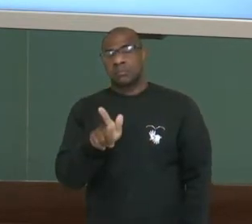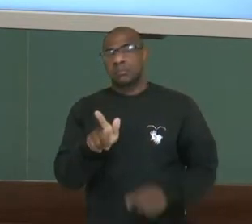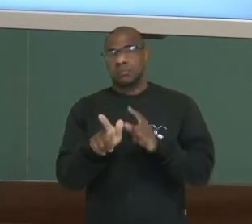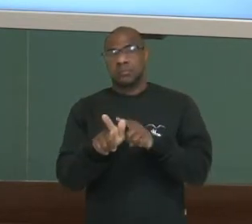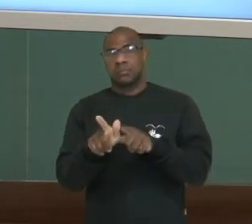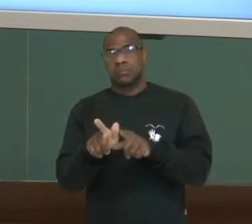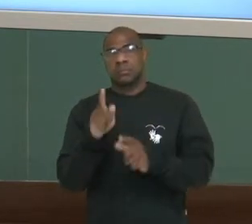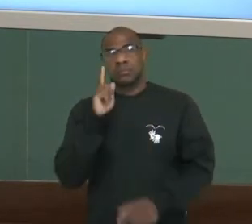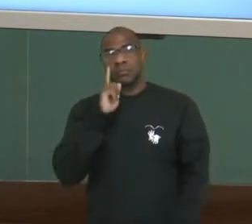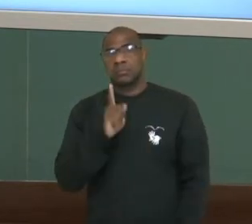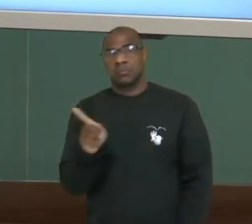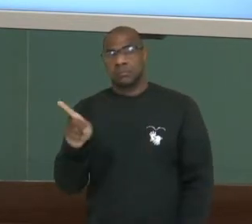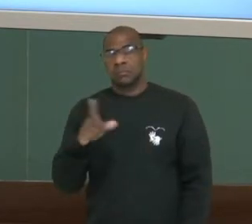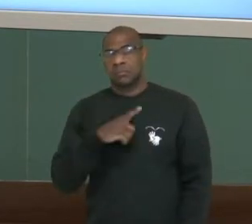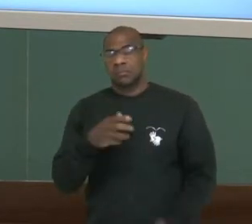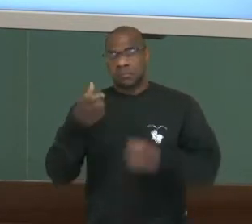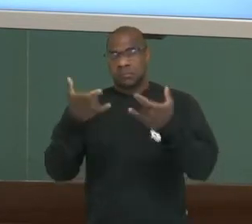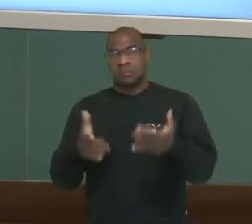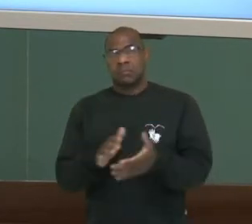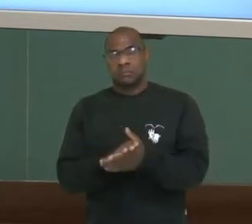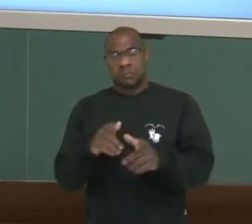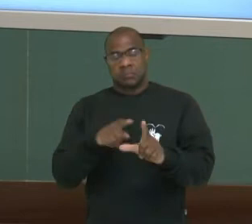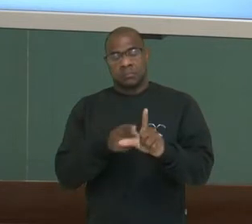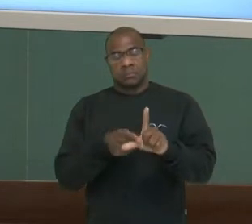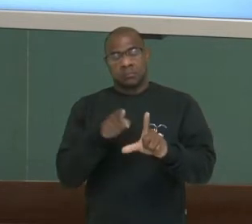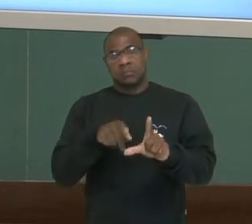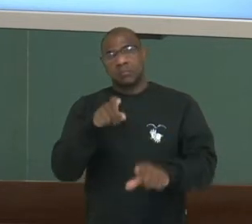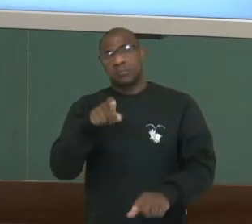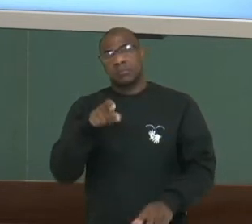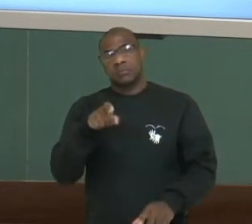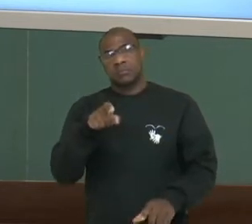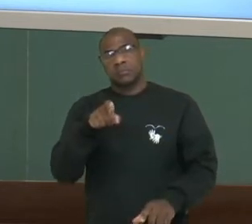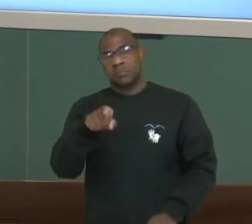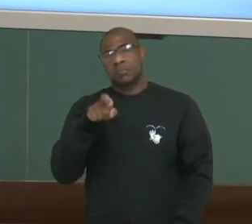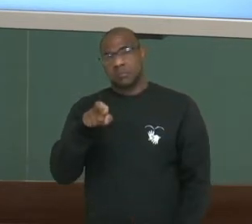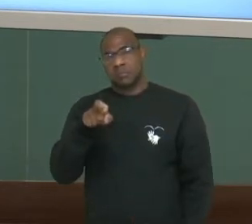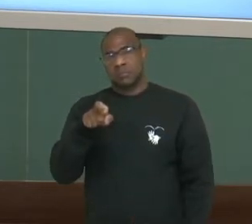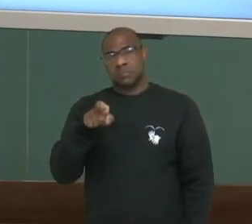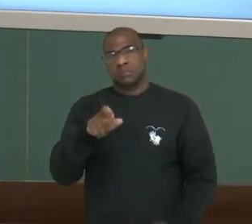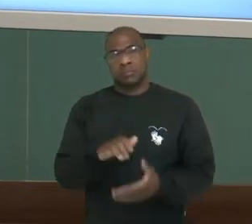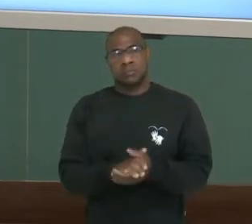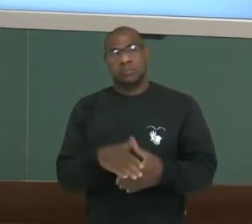trabalhando, o ângulo que ela forma com o eixo x. Então,